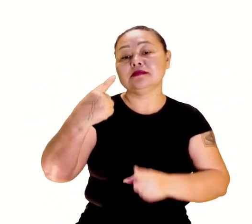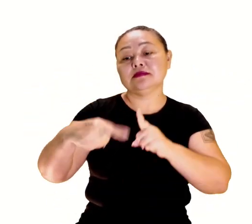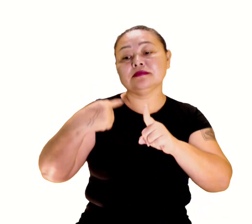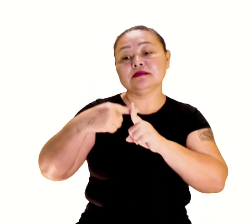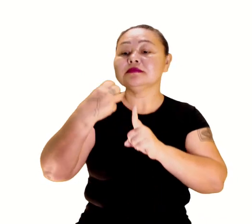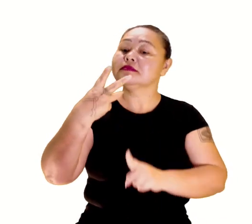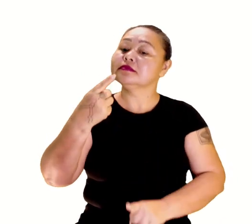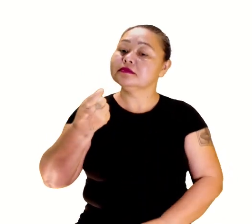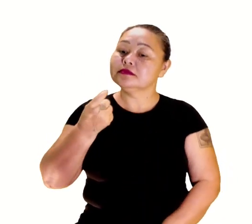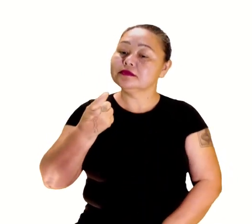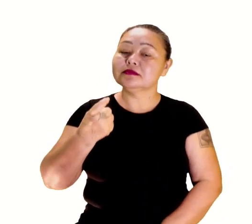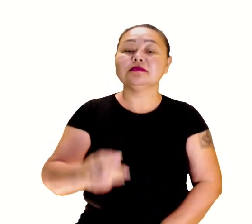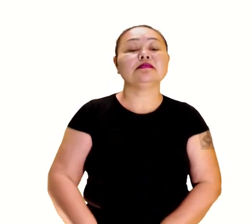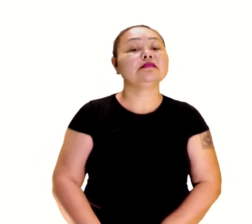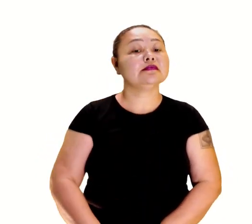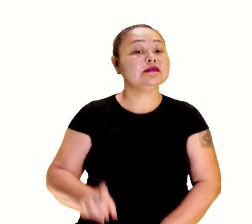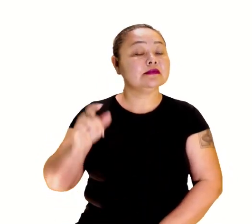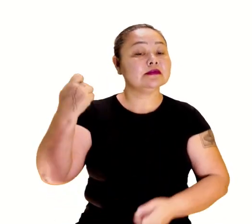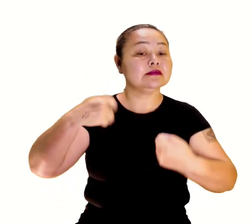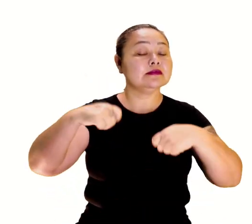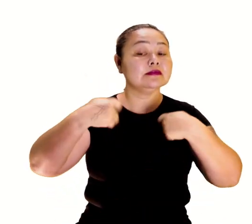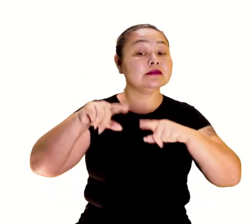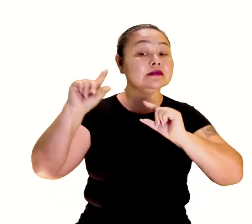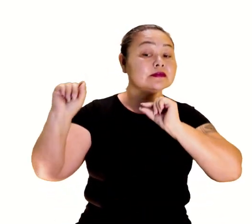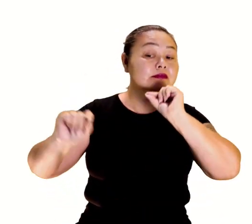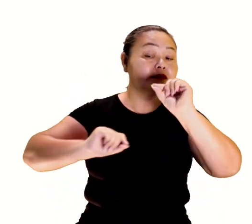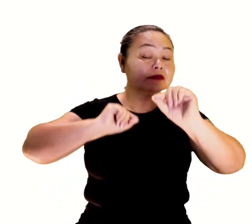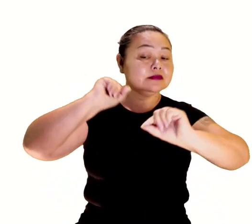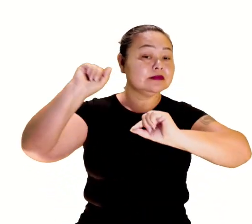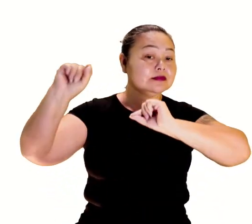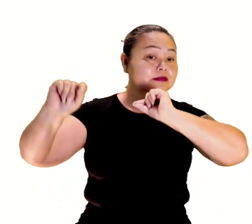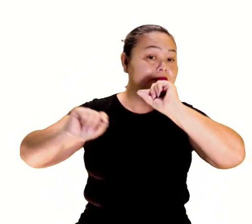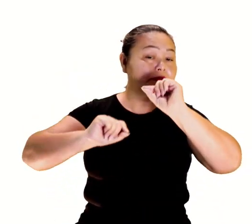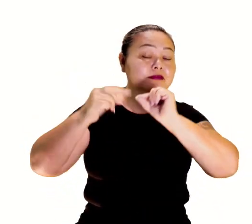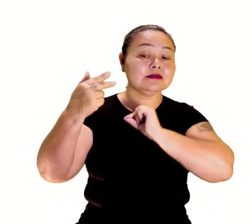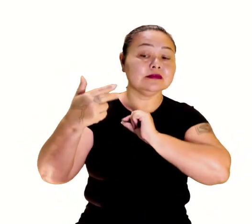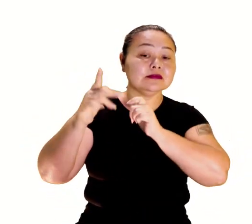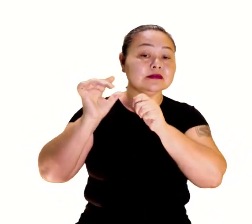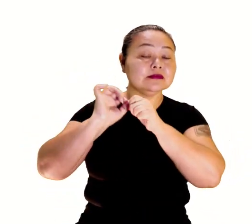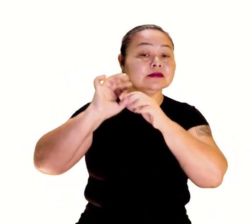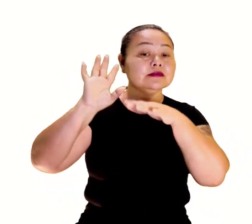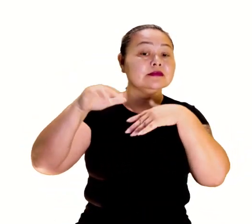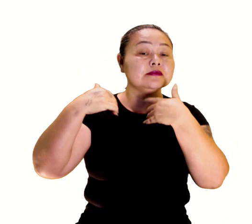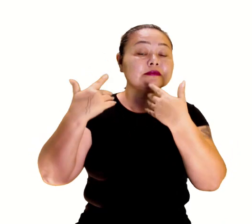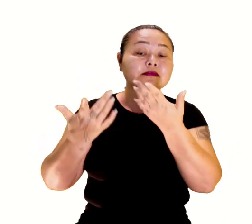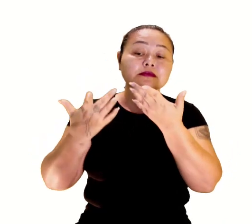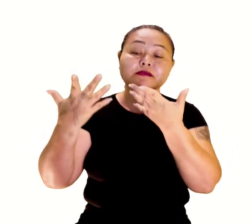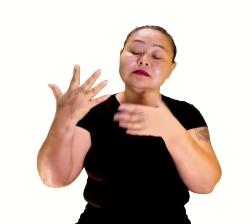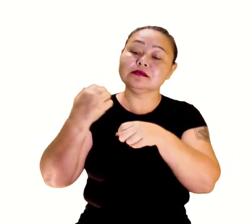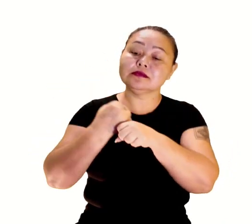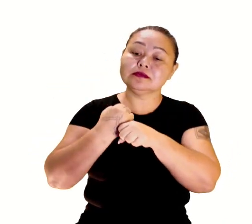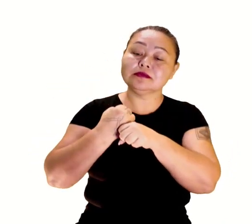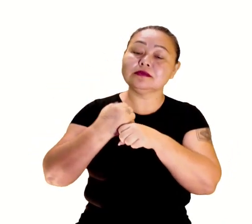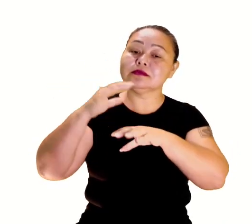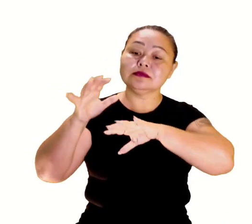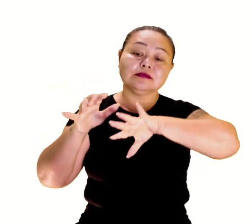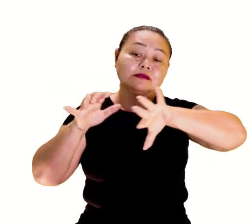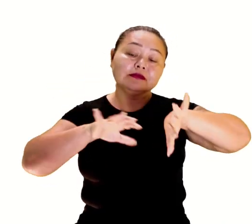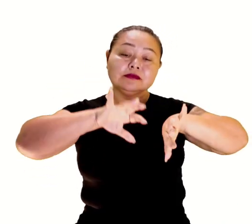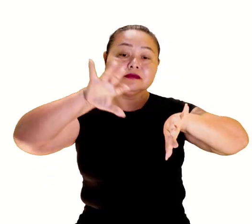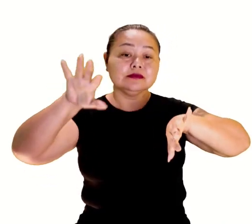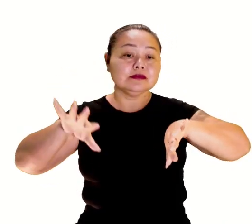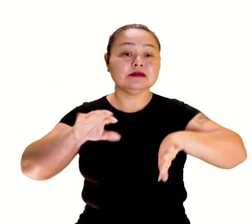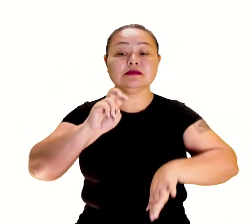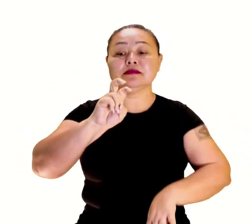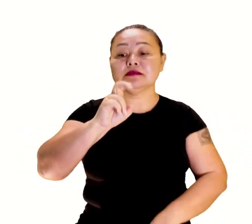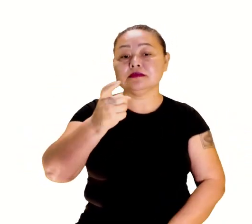mais 3x. Precisamos fazer o quê? Olhar lá onde está o sinal de igual e trabalhar com as operações, os membros, né? Vamos lá, o 5x